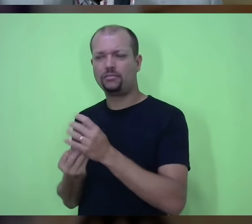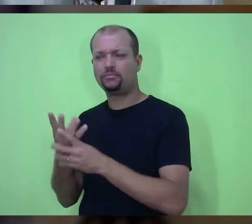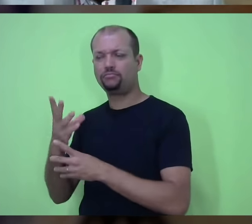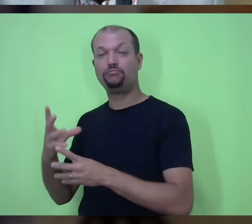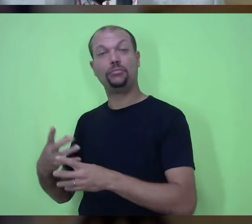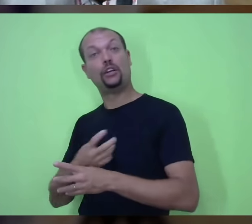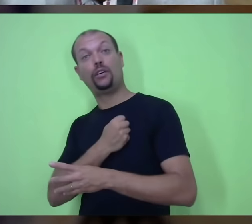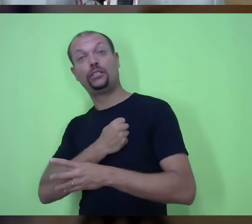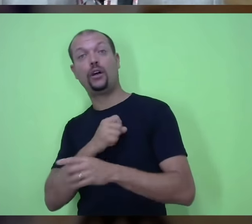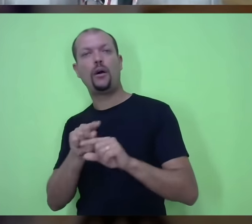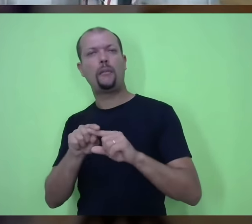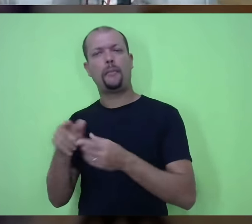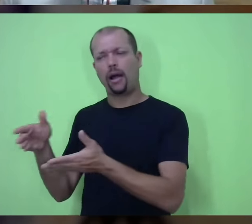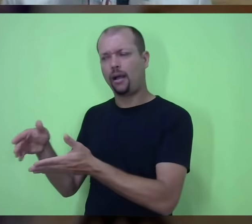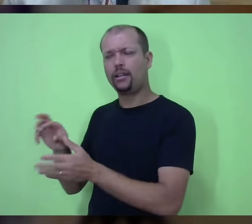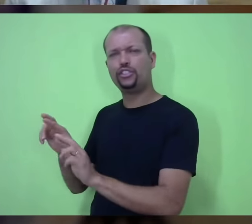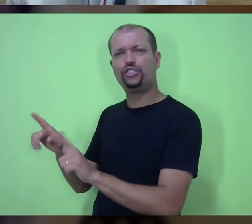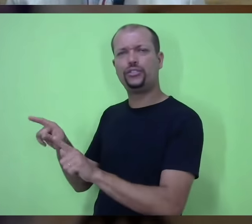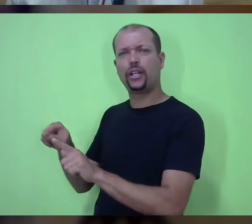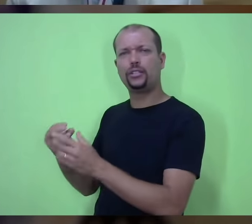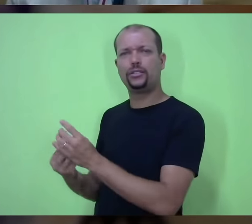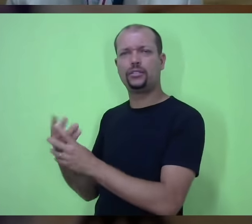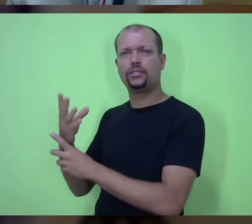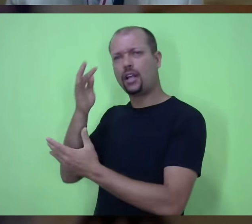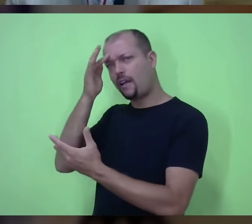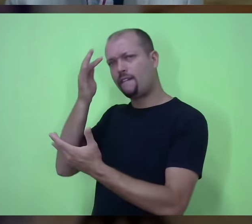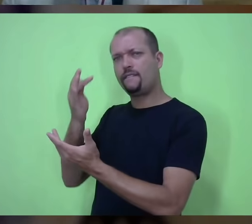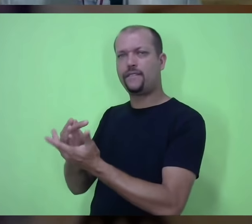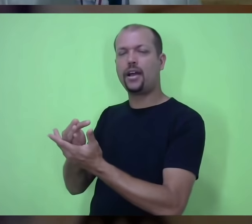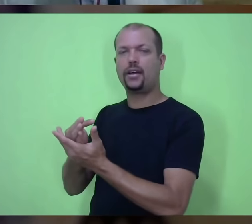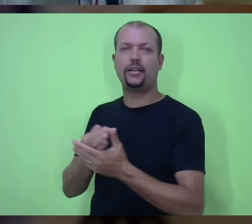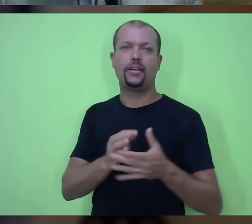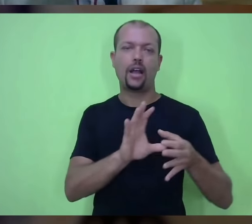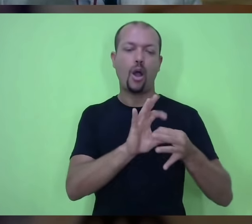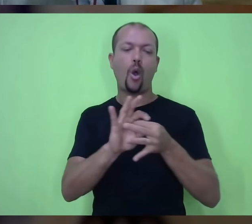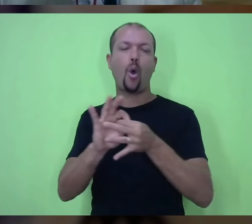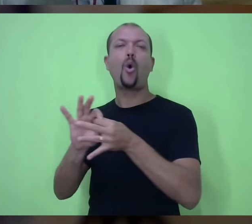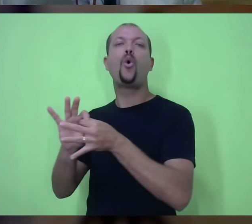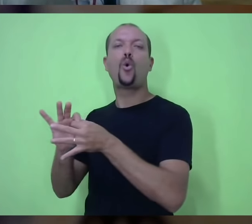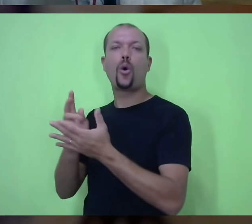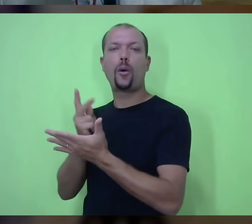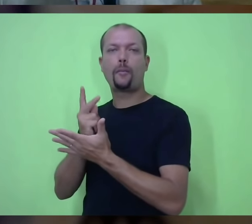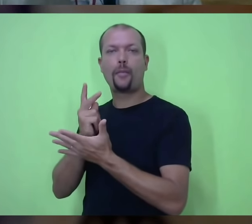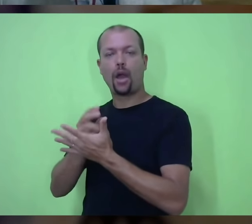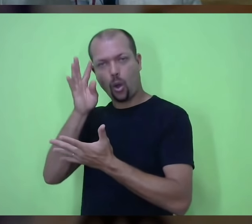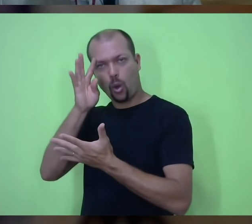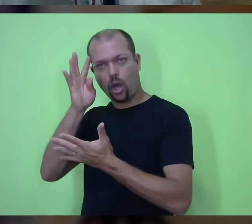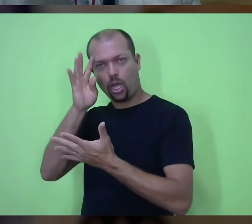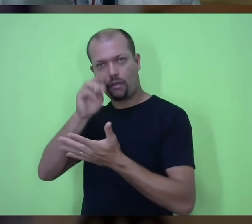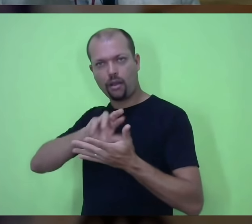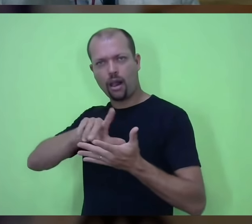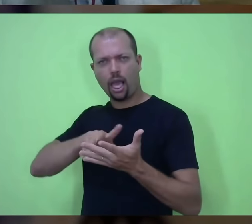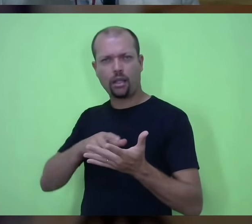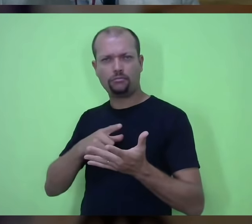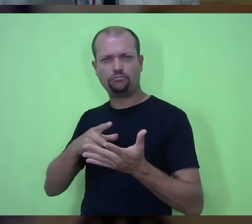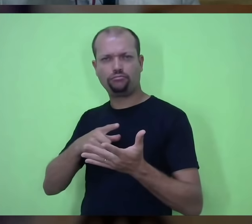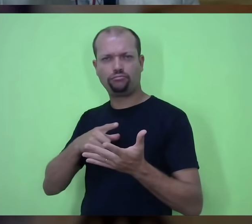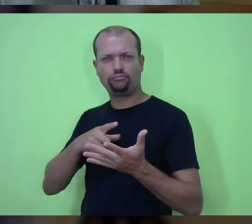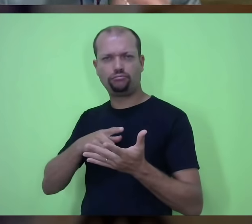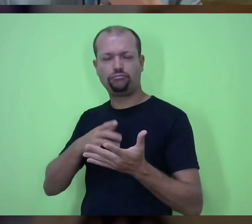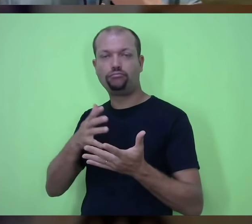da salvação. E isso está atrelado ao que a gente acabou de revisar aqui da lição de quarta-feira, que é